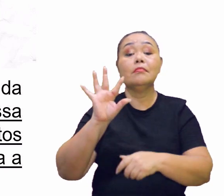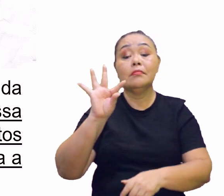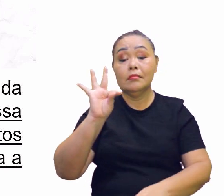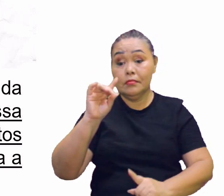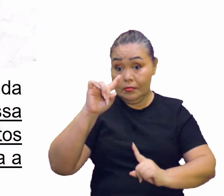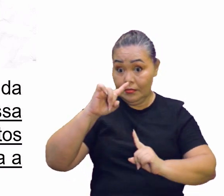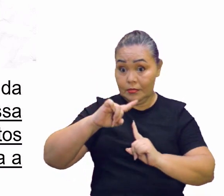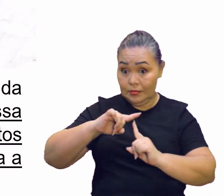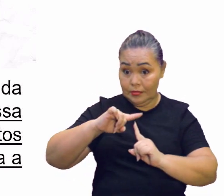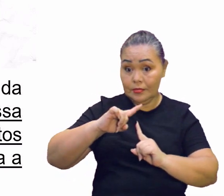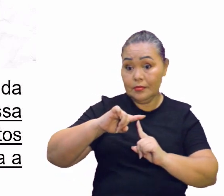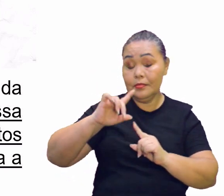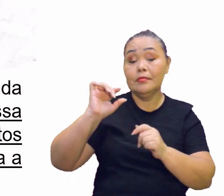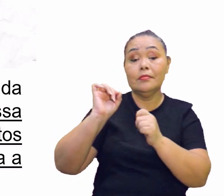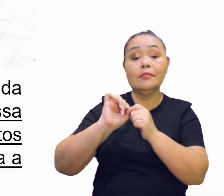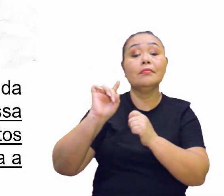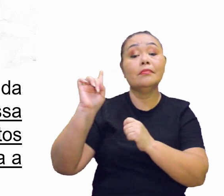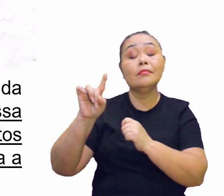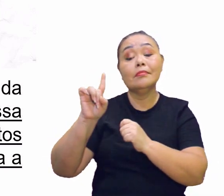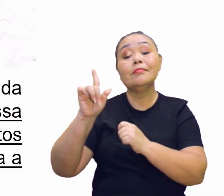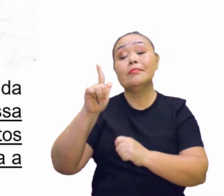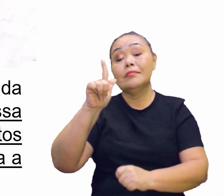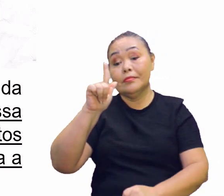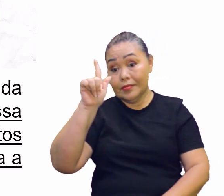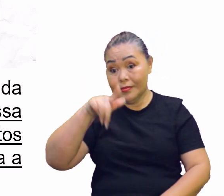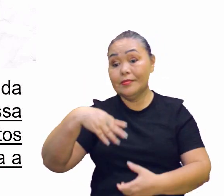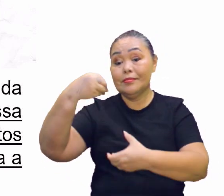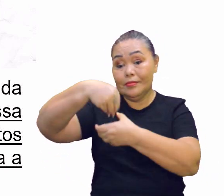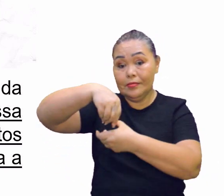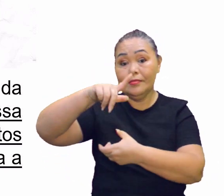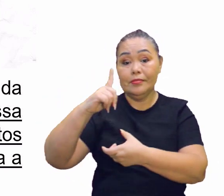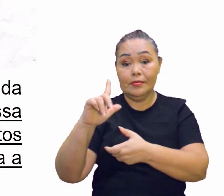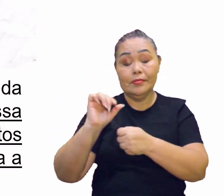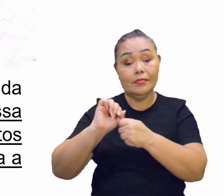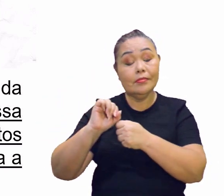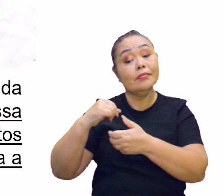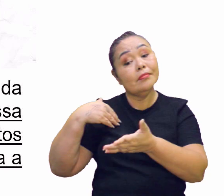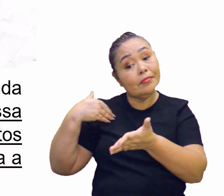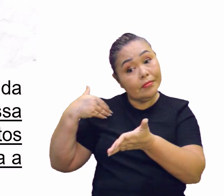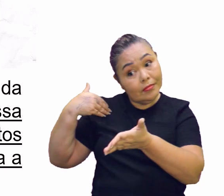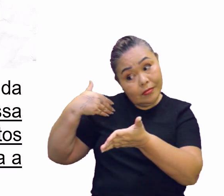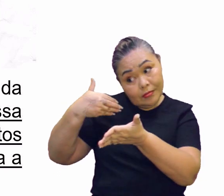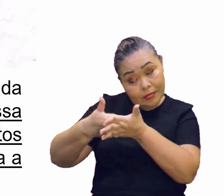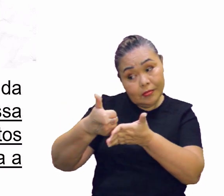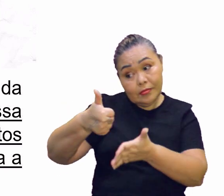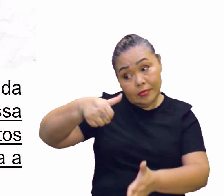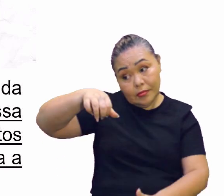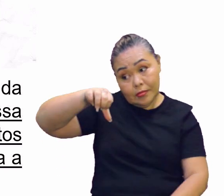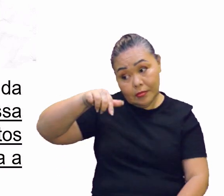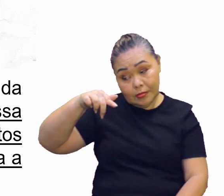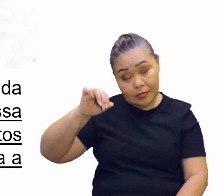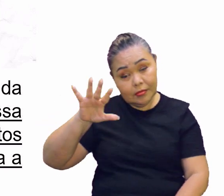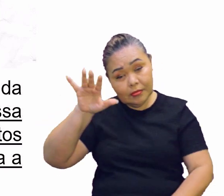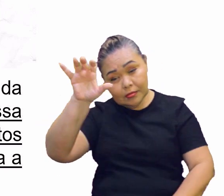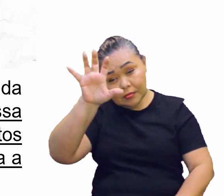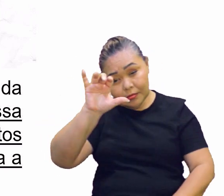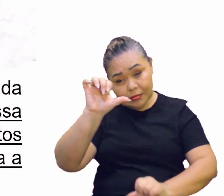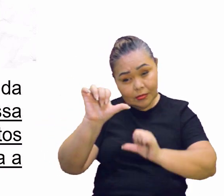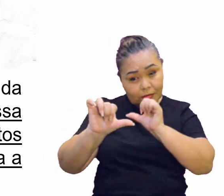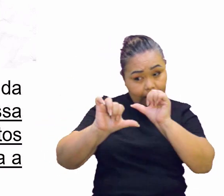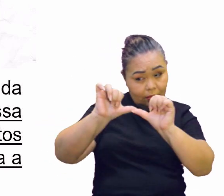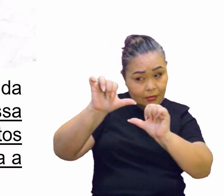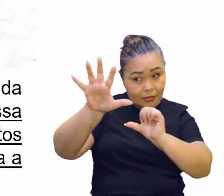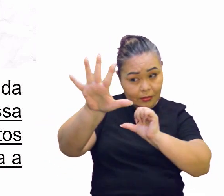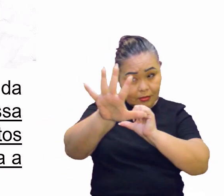Do Tocantins, que ainda era Goiás. Goiás, né? Então, em 1970, tínhamos essa regionalização, mas com algumas mudanças no